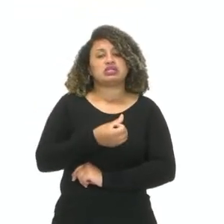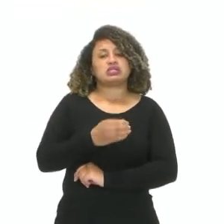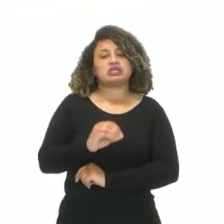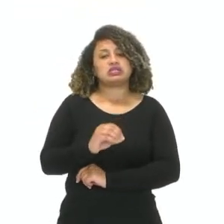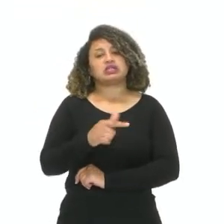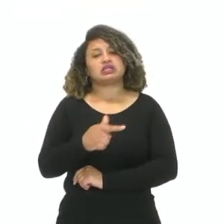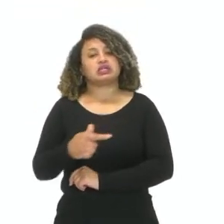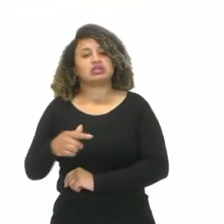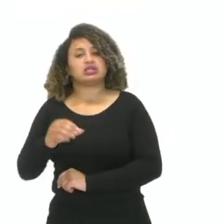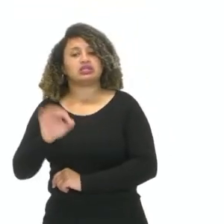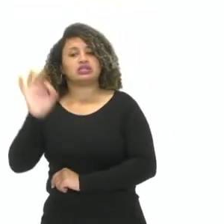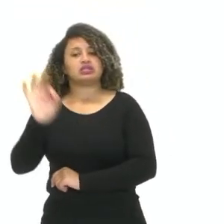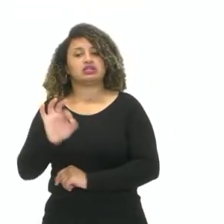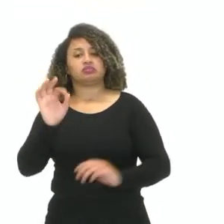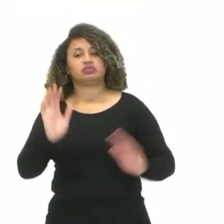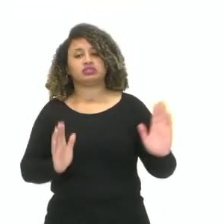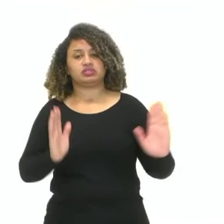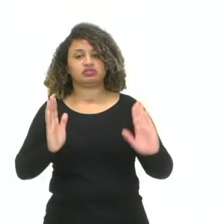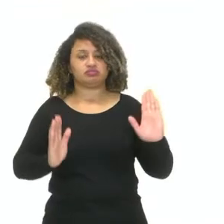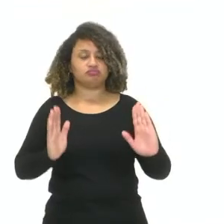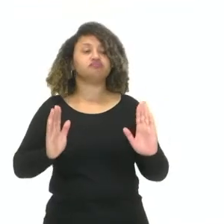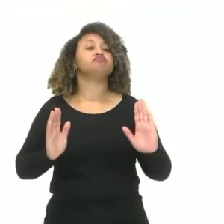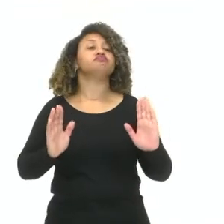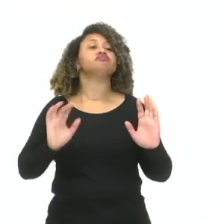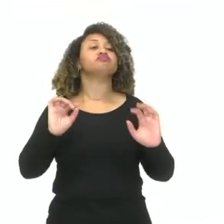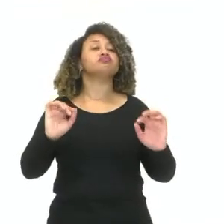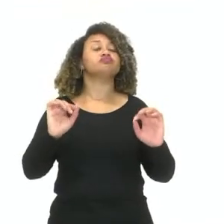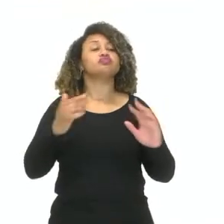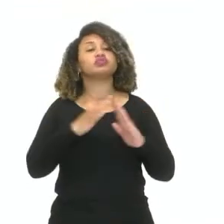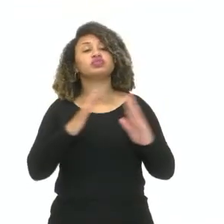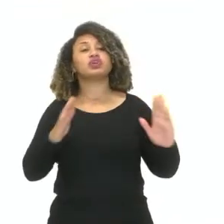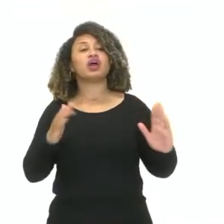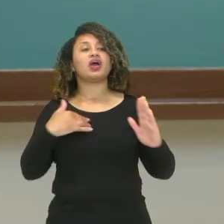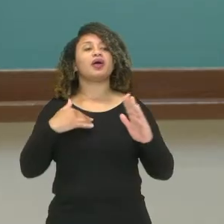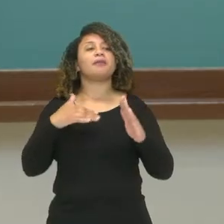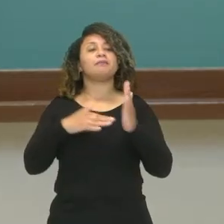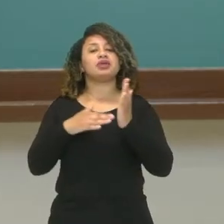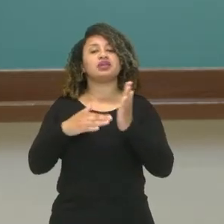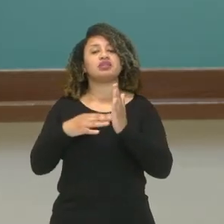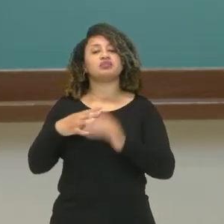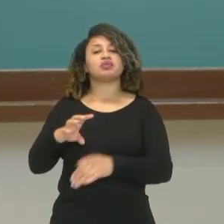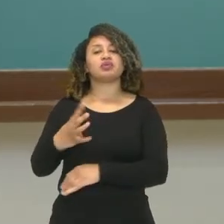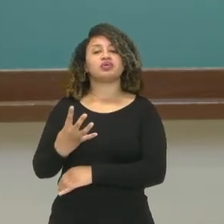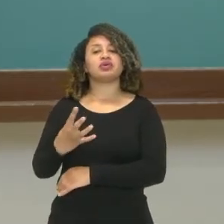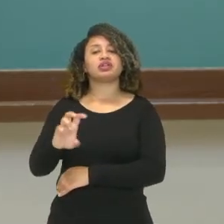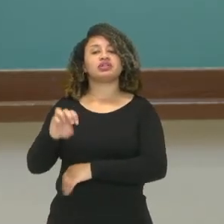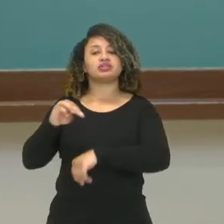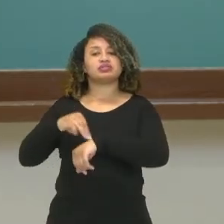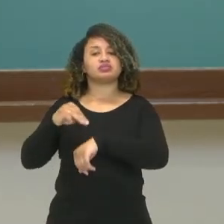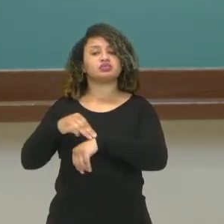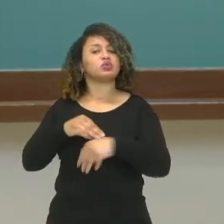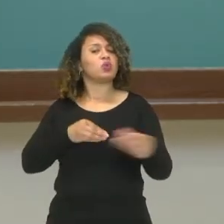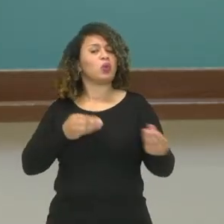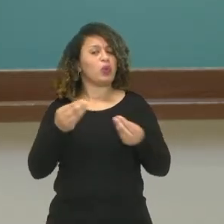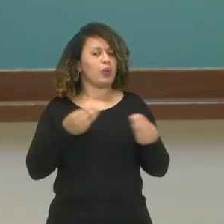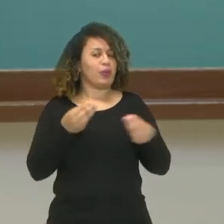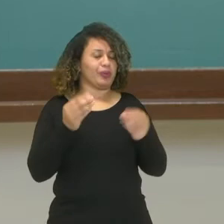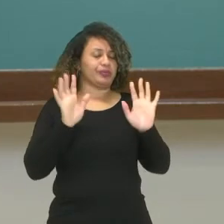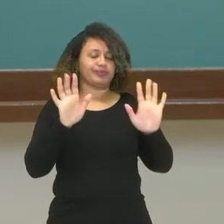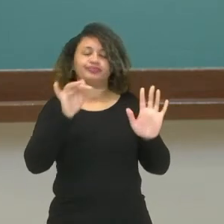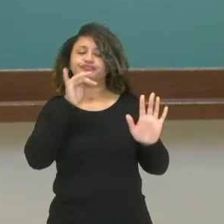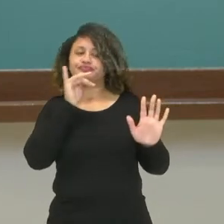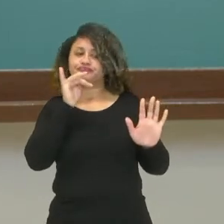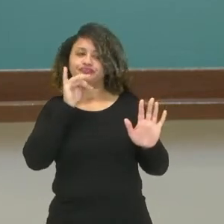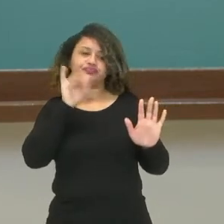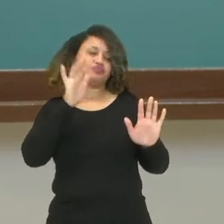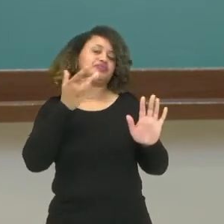e 70%, né, em sessões de no mínimo 45 minutos. Como é que funciona isso? Vou dar um exemplo que é